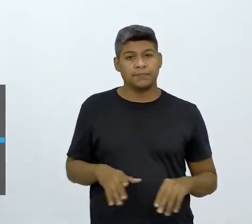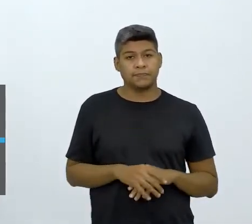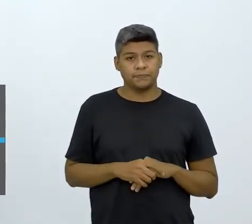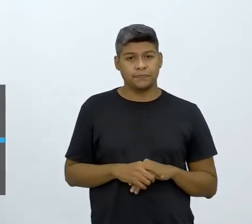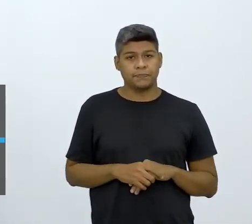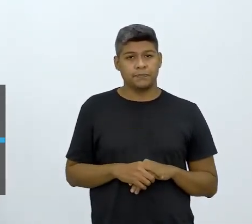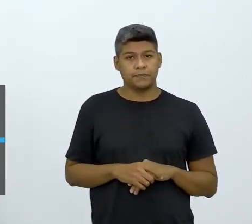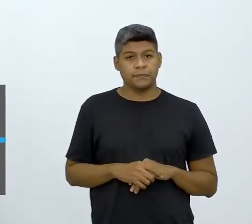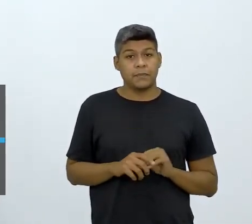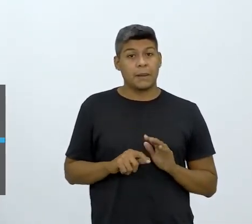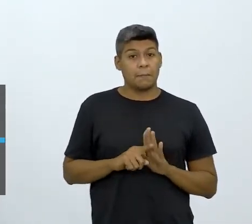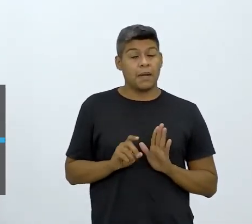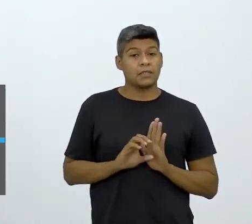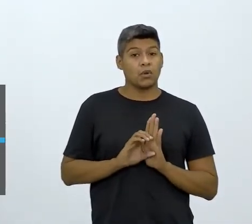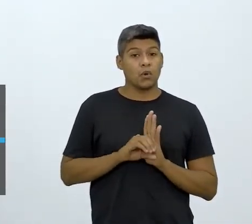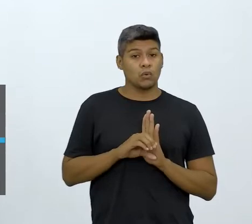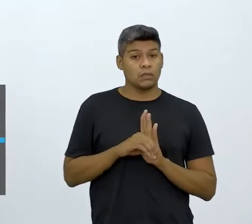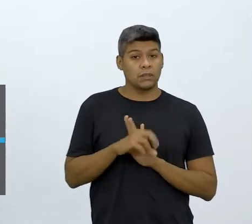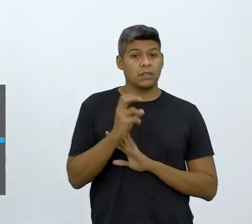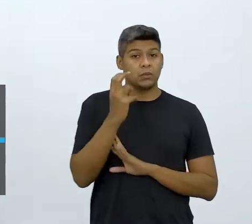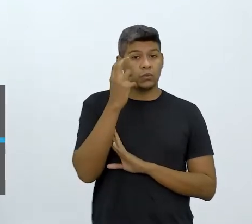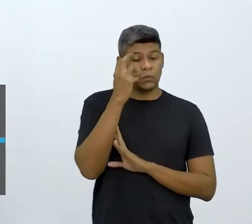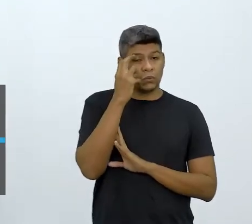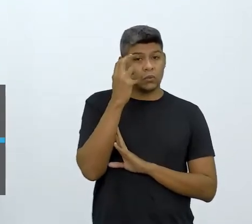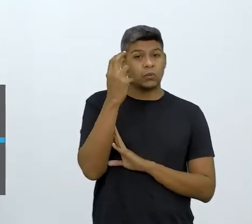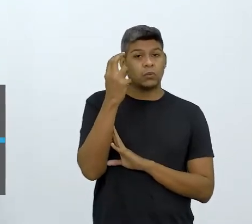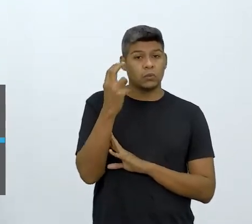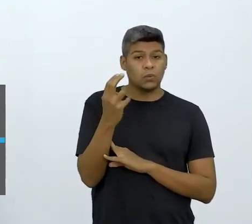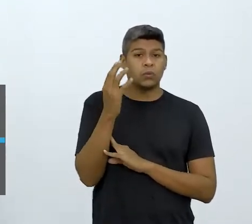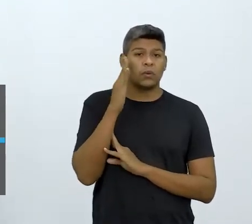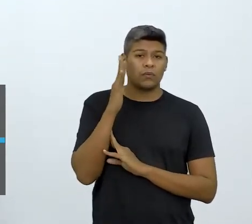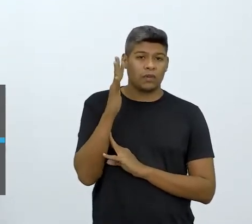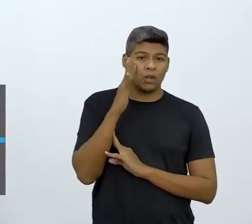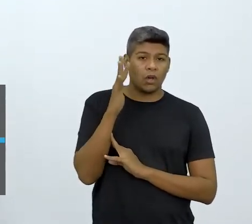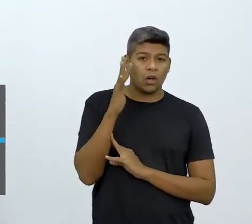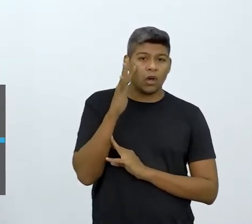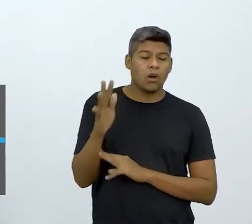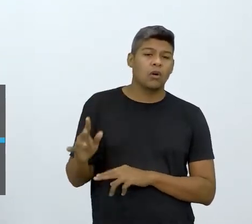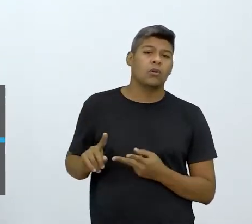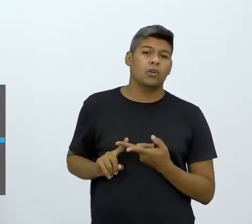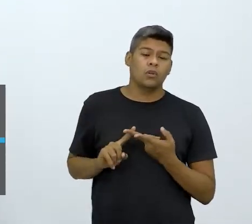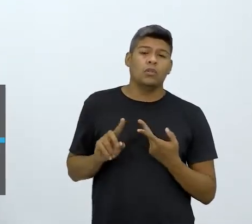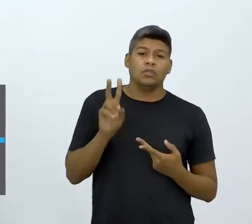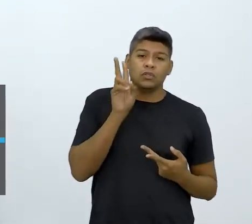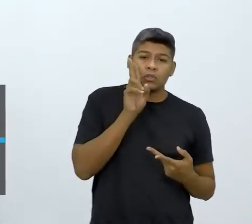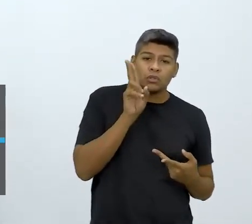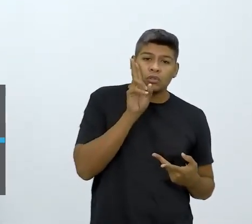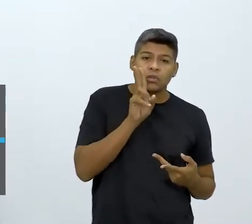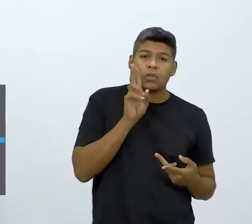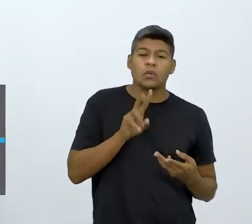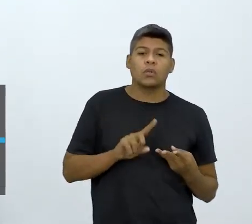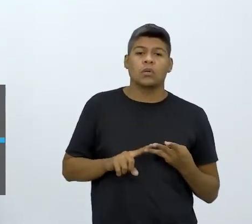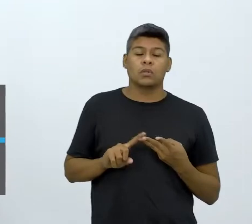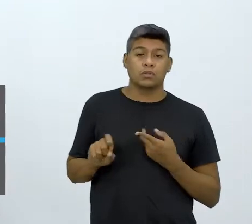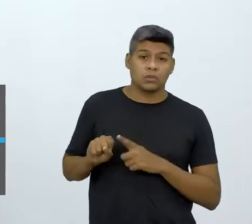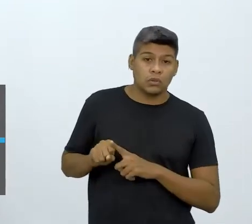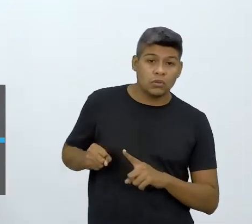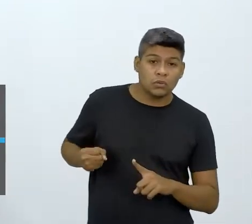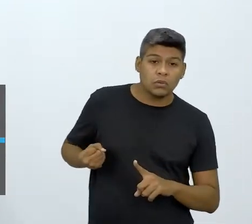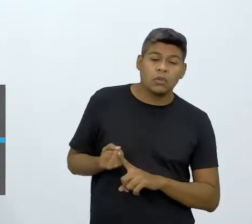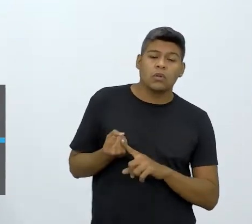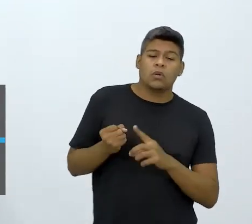o conceito científico de cultura, trabalhado por filósofos, por historiadores, por sociólogos,